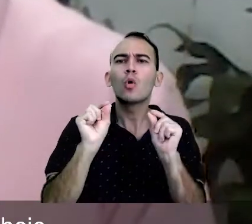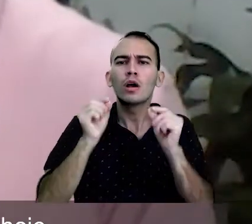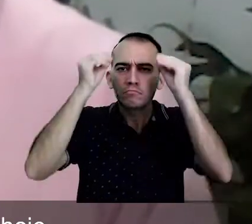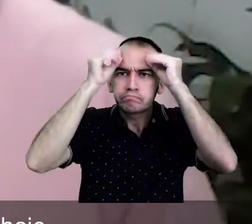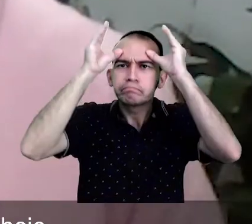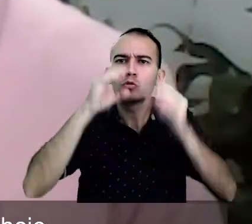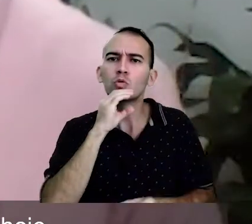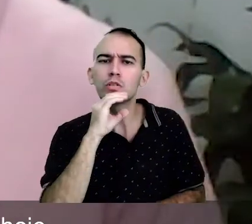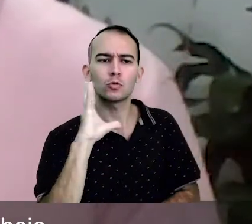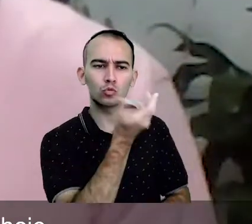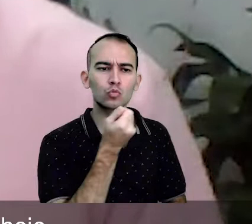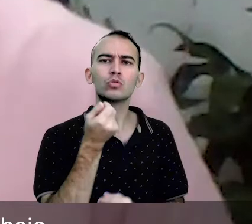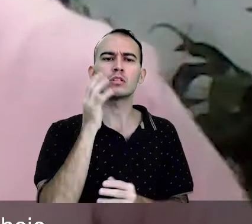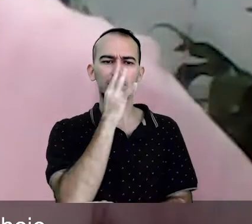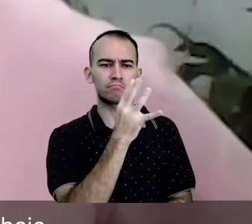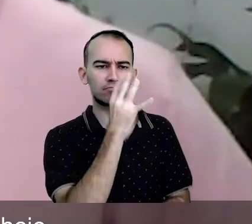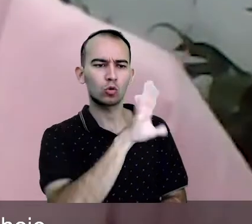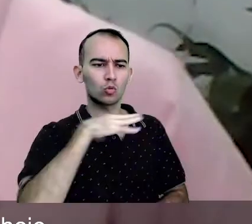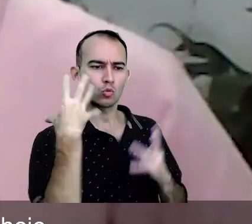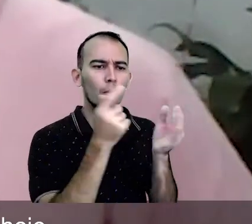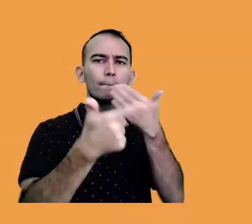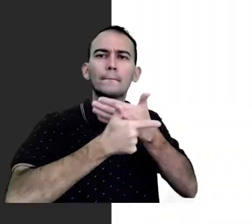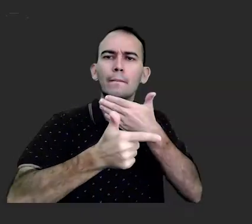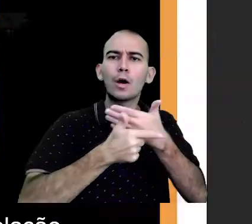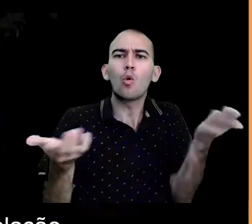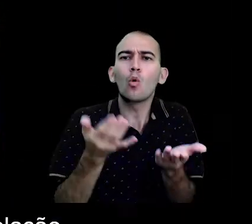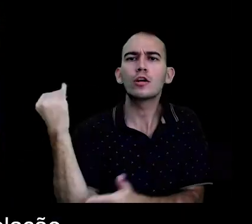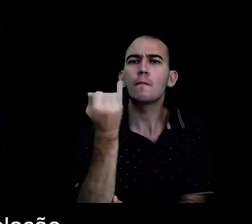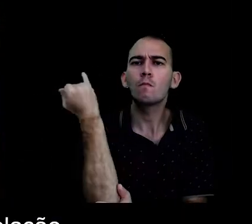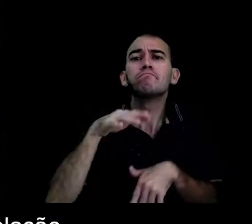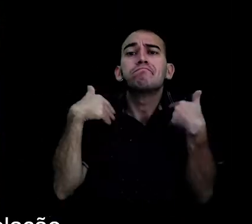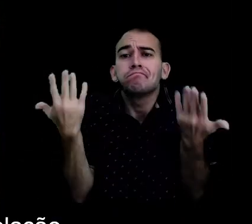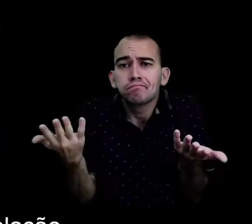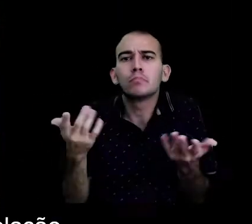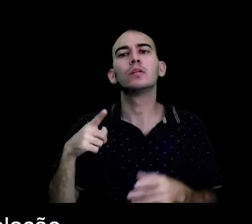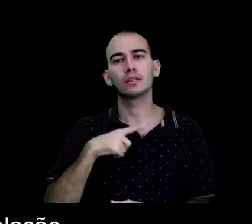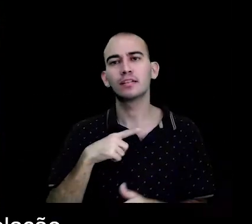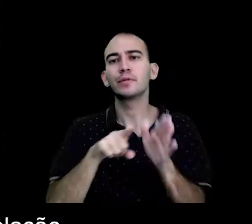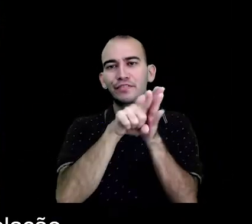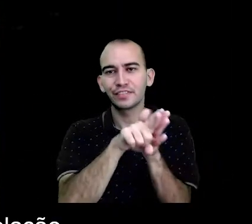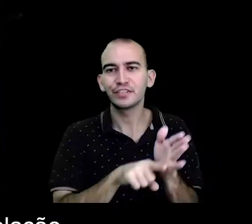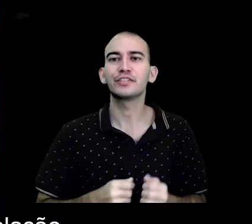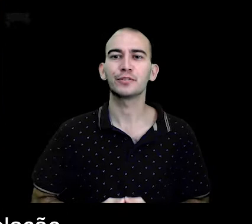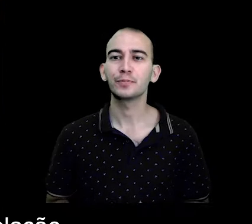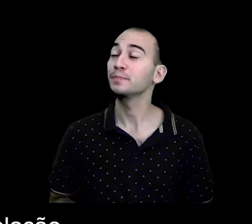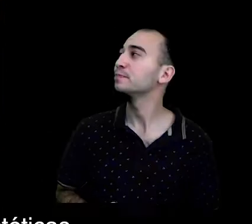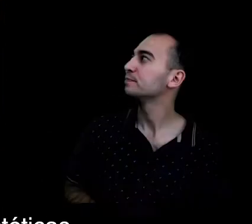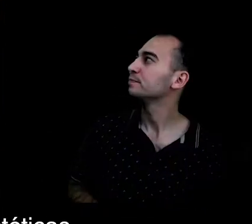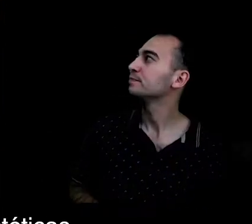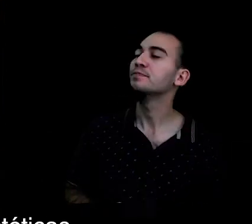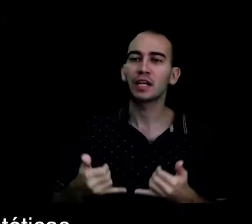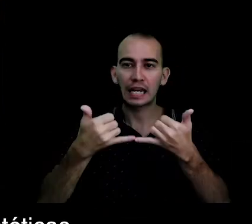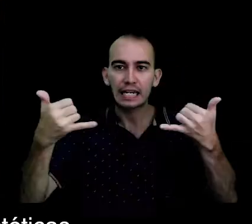compreender criticamente o seu papel nos dias de hoje. A linha Estéticas e Linguagens Comunicacionais pesquisa a relação